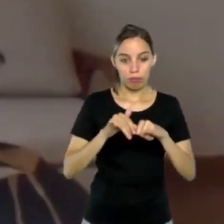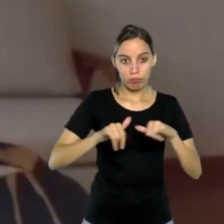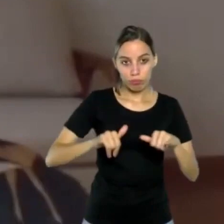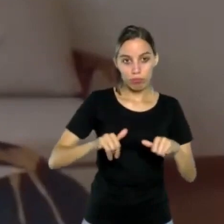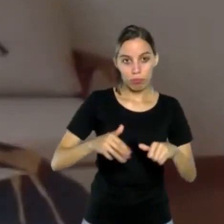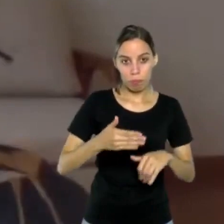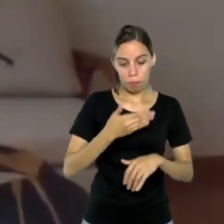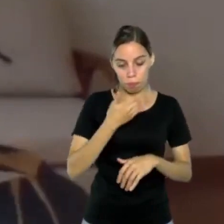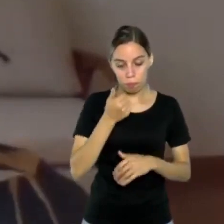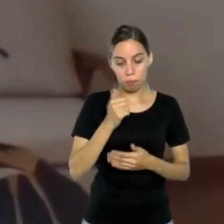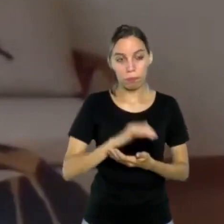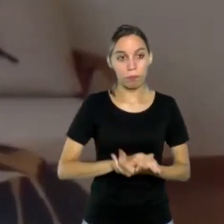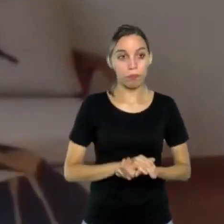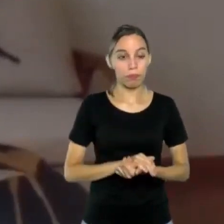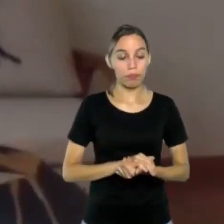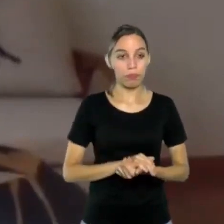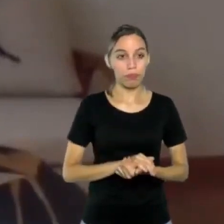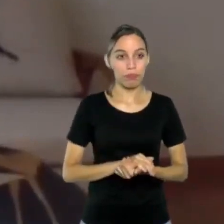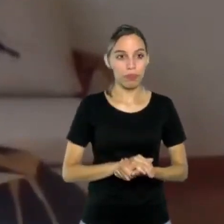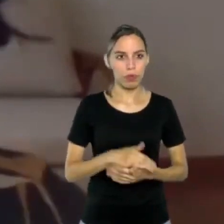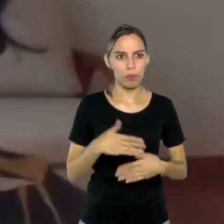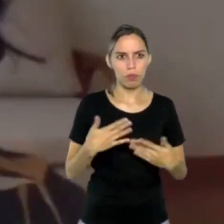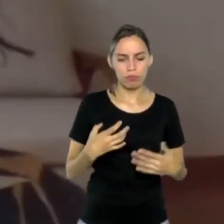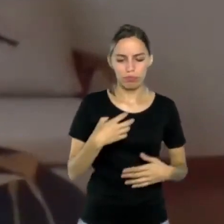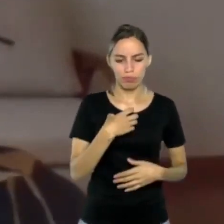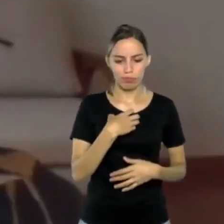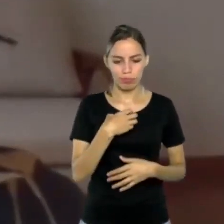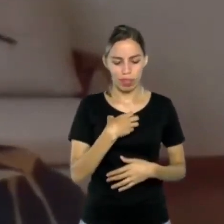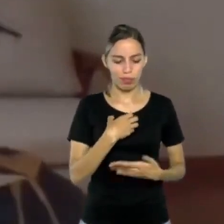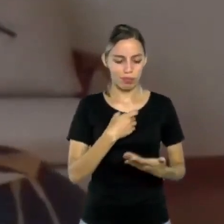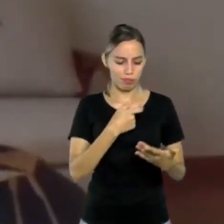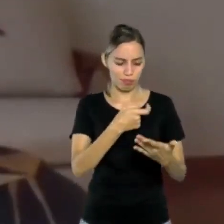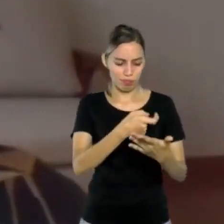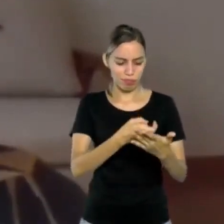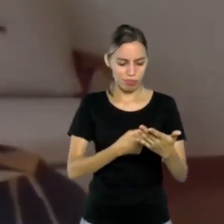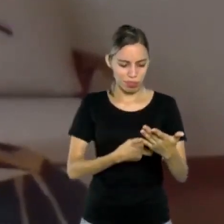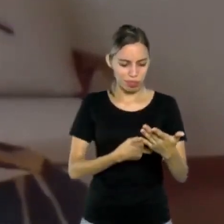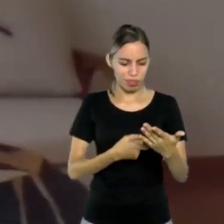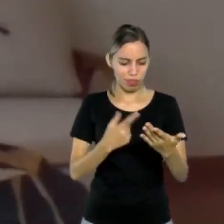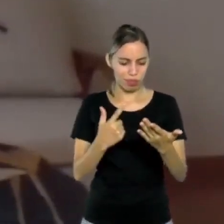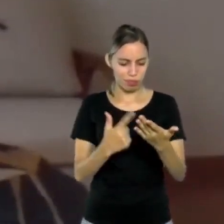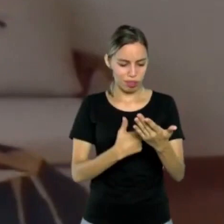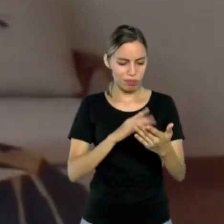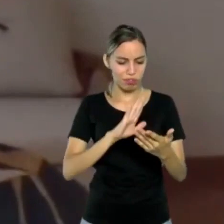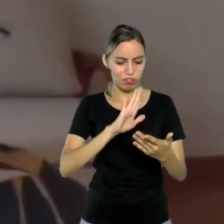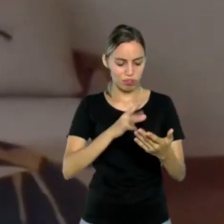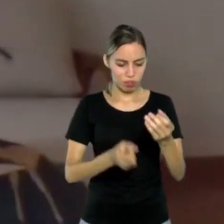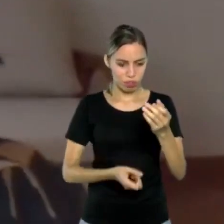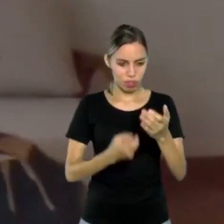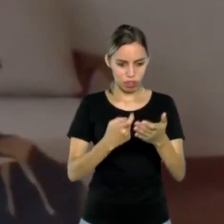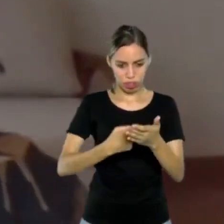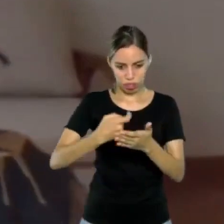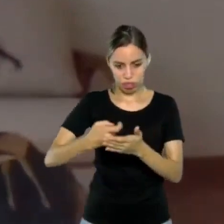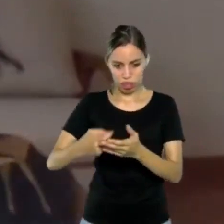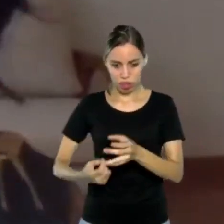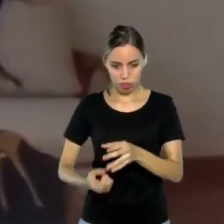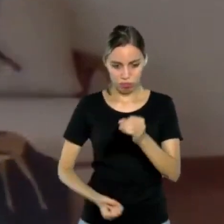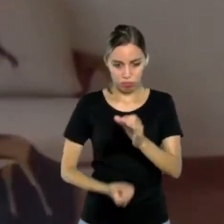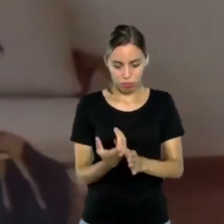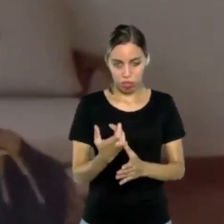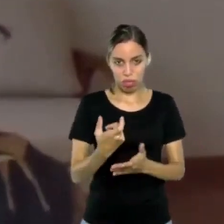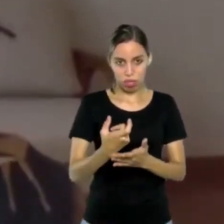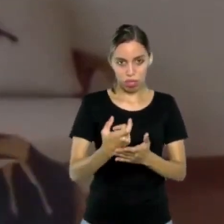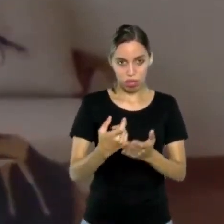E aí quando você sente que está com a coisa realmente, o objeto está ali pronto, é isso mesmo. E, enfim, bom, tem gente,